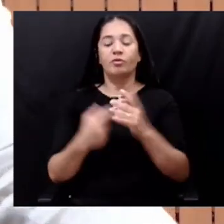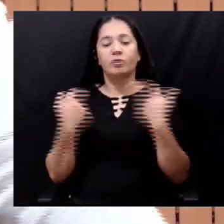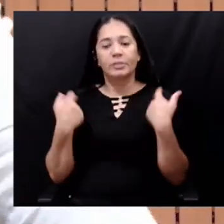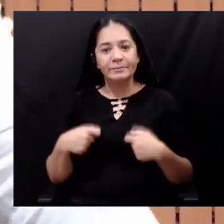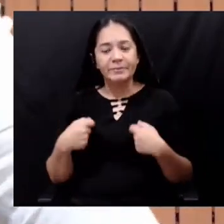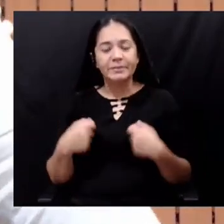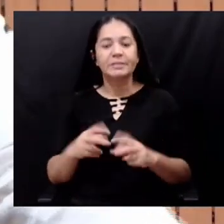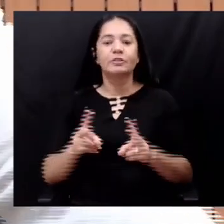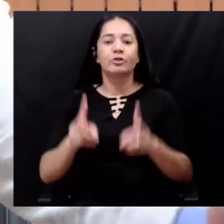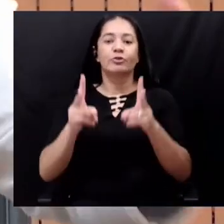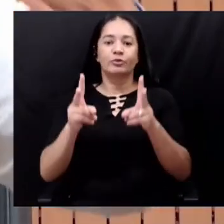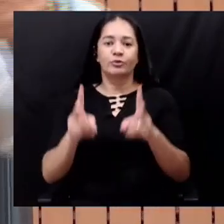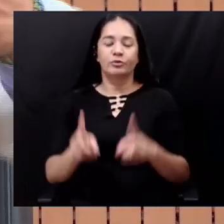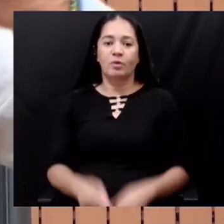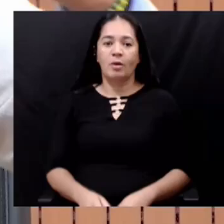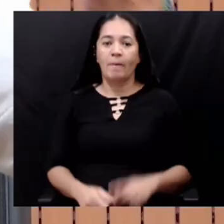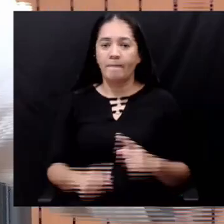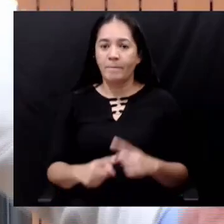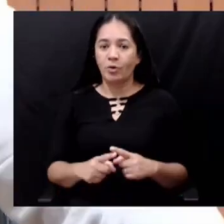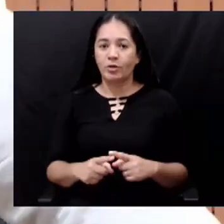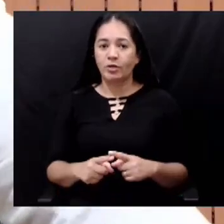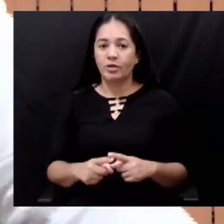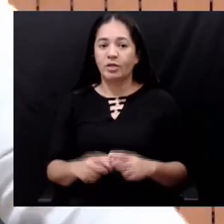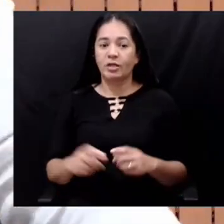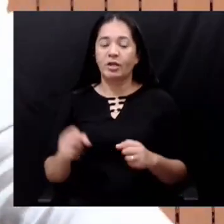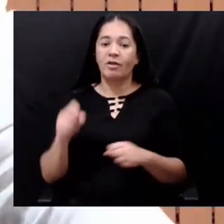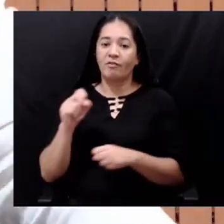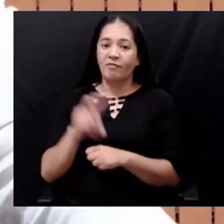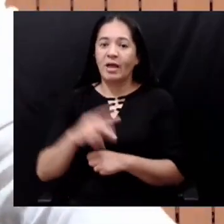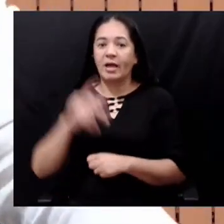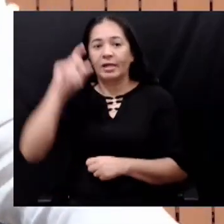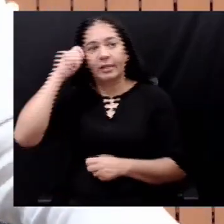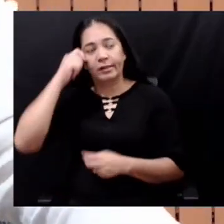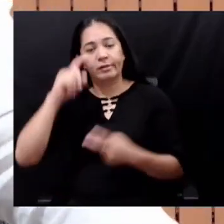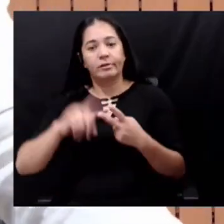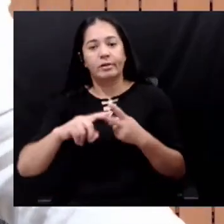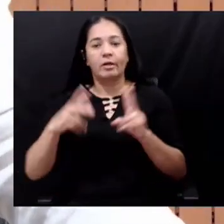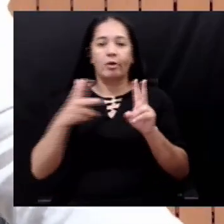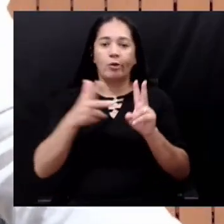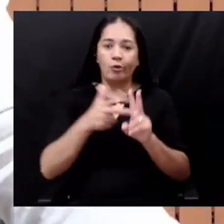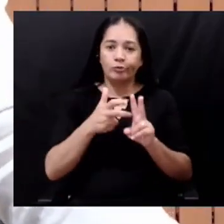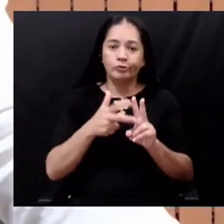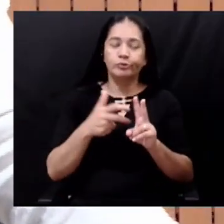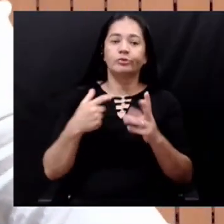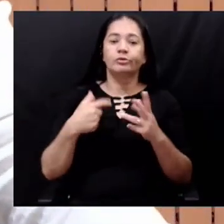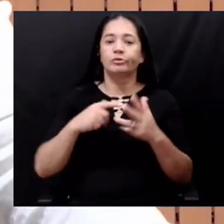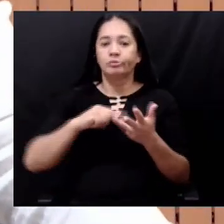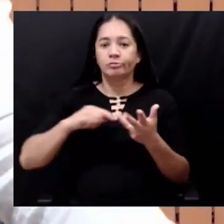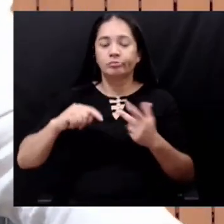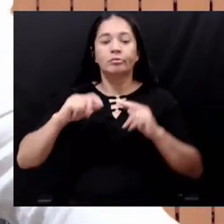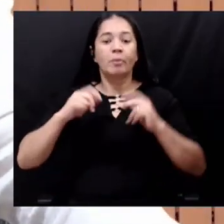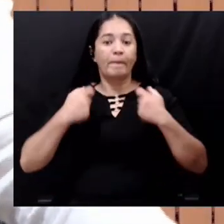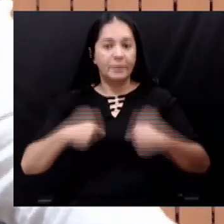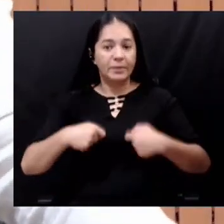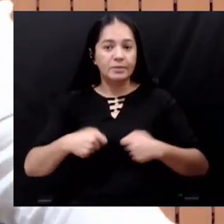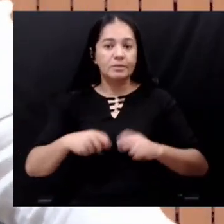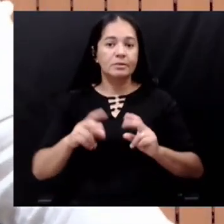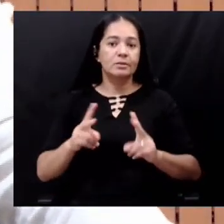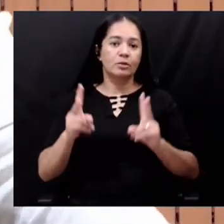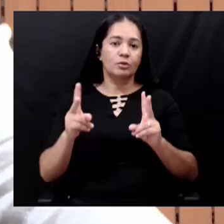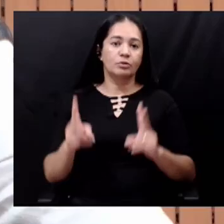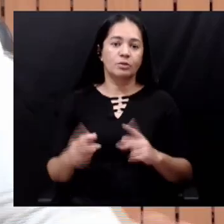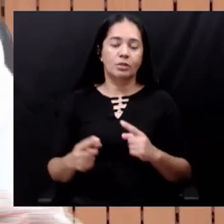Ocupar vagas, negros, quilombolas, indígenas, ainda é necessário. Senão, o que justificaria a multiplicação